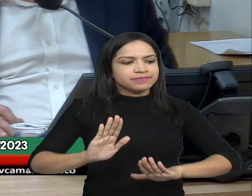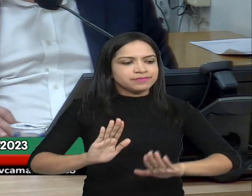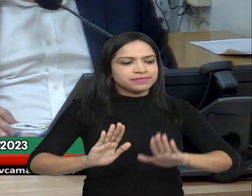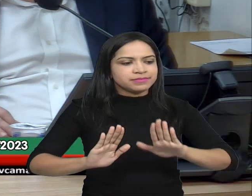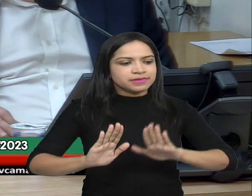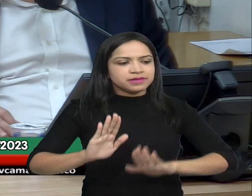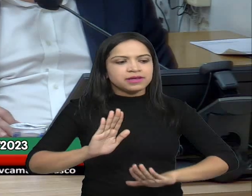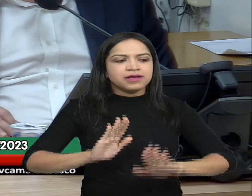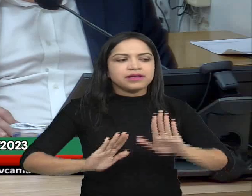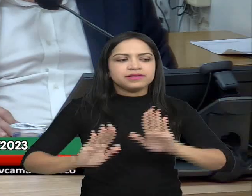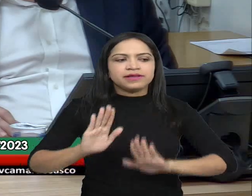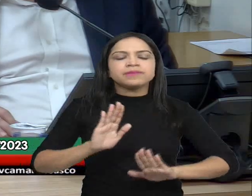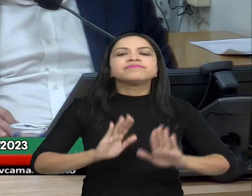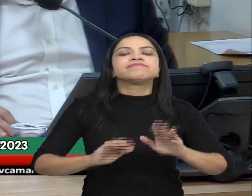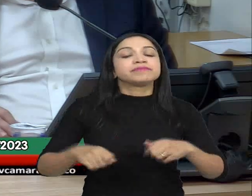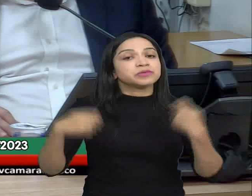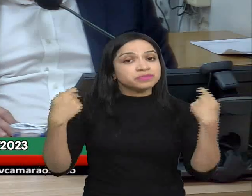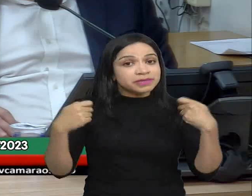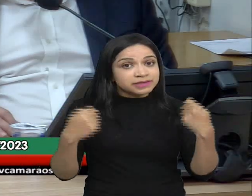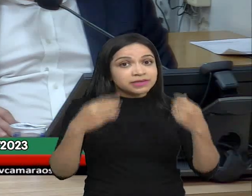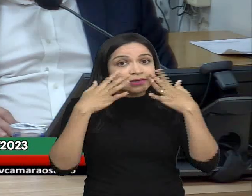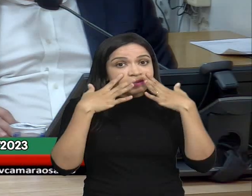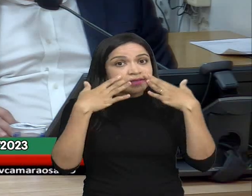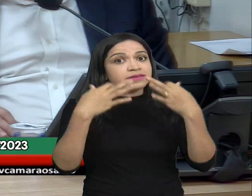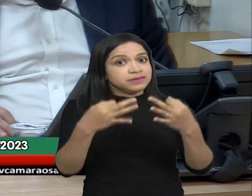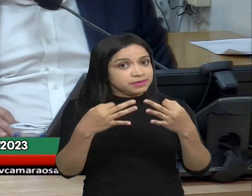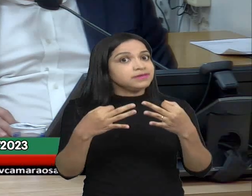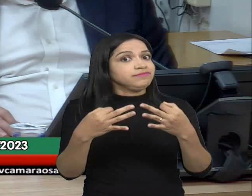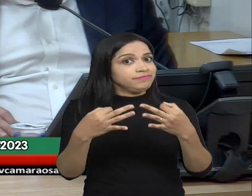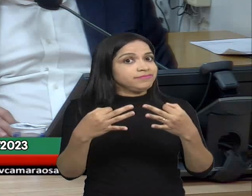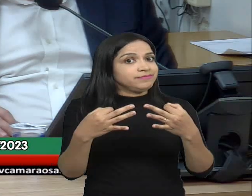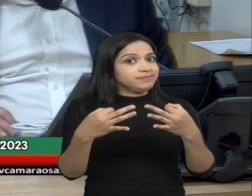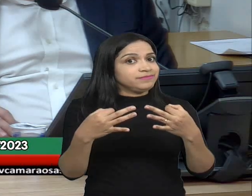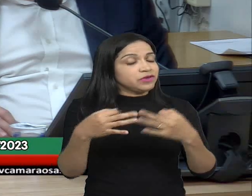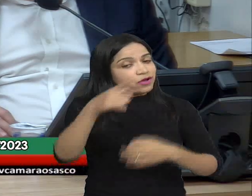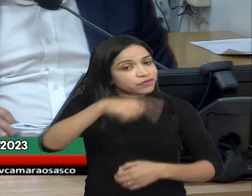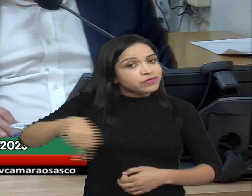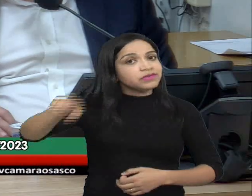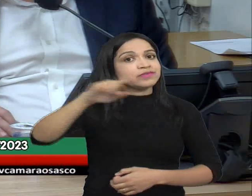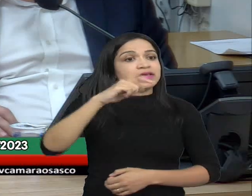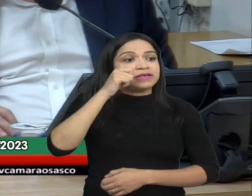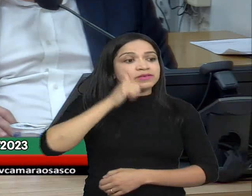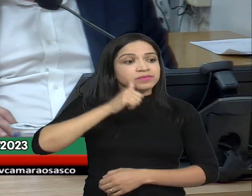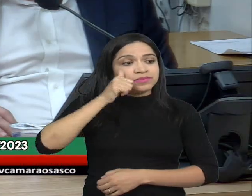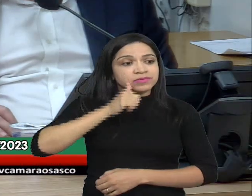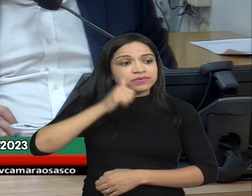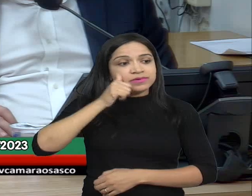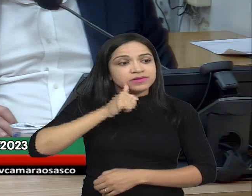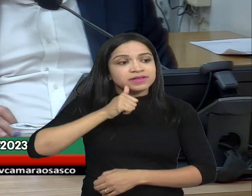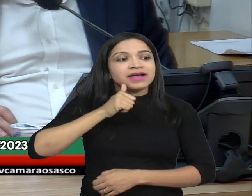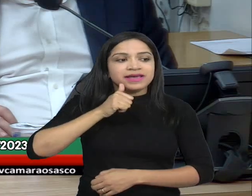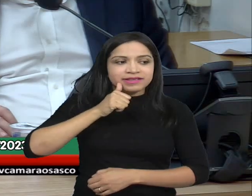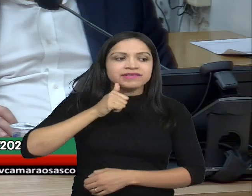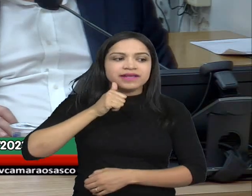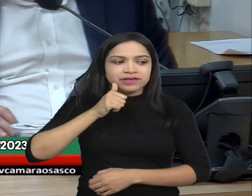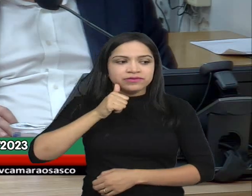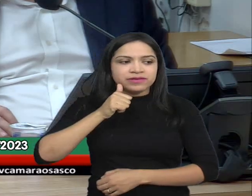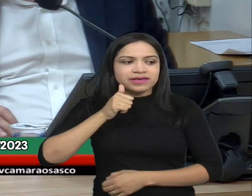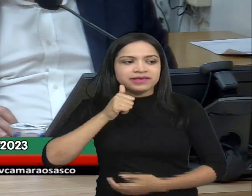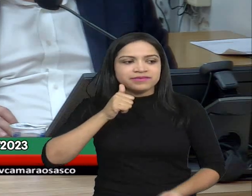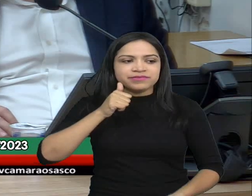que prestar atenção, ó, nós estamos no meio de mulheres aqui. Doutor, eu tive que antecipar a minha menopausa,